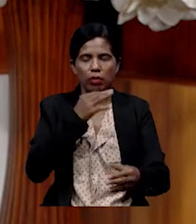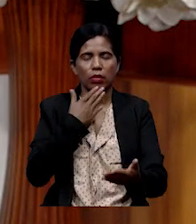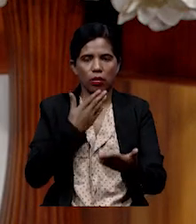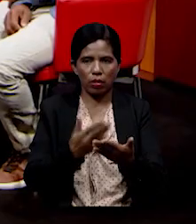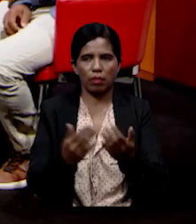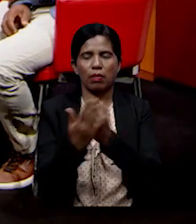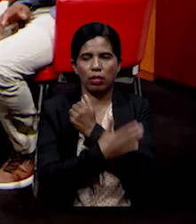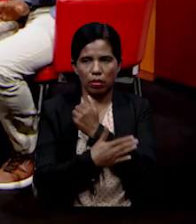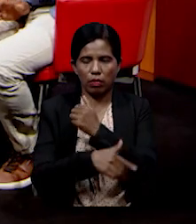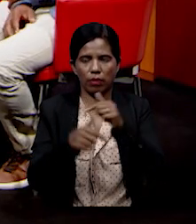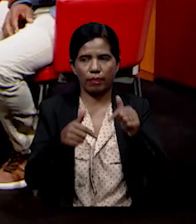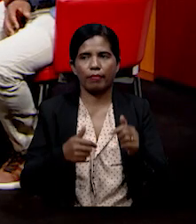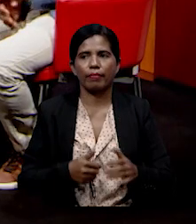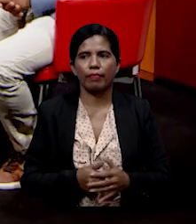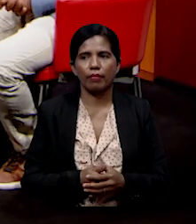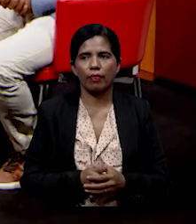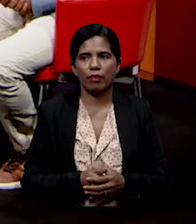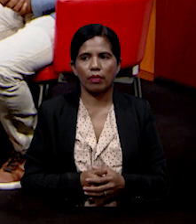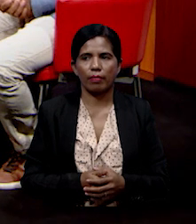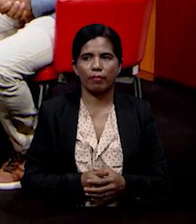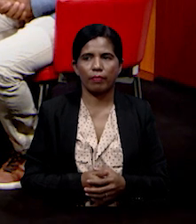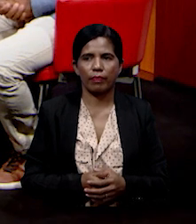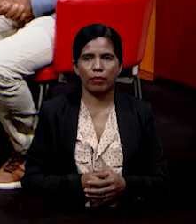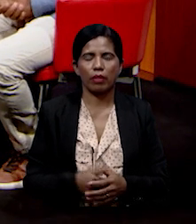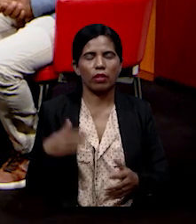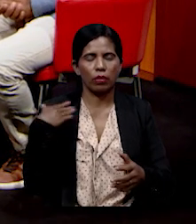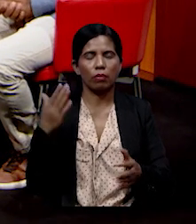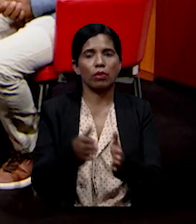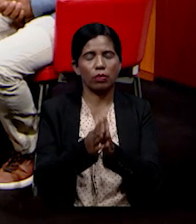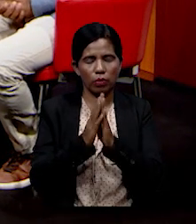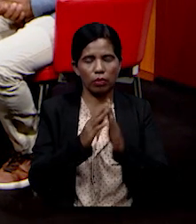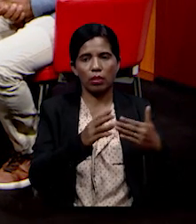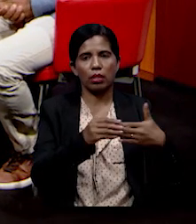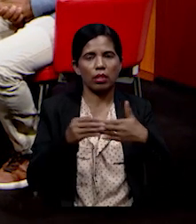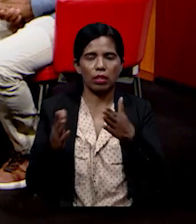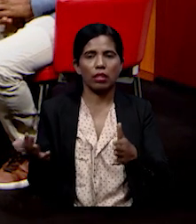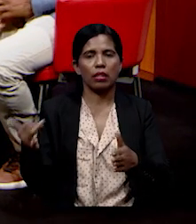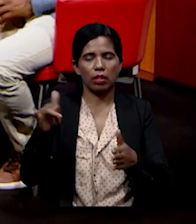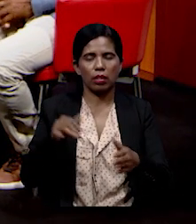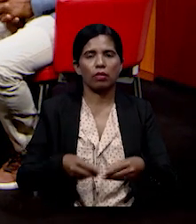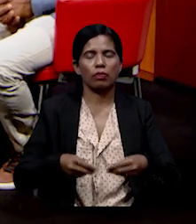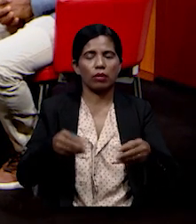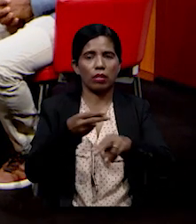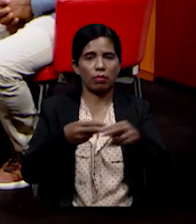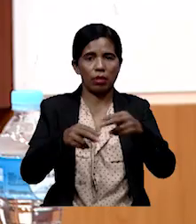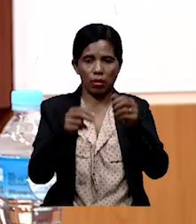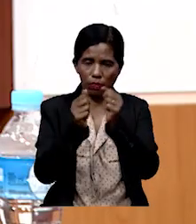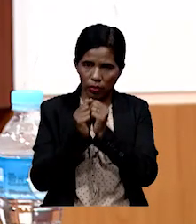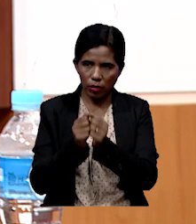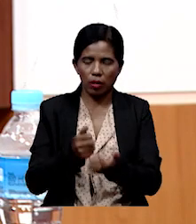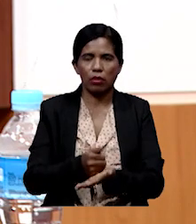idane. Além de né, jovem patriota Sira Mos, russo ba líder político Sira, atu foliman ba malu, rodi